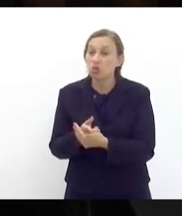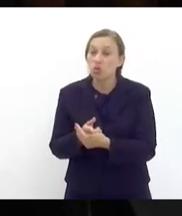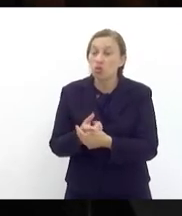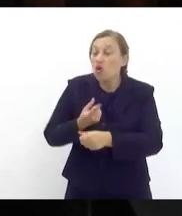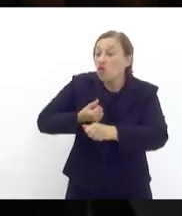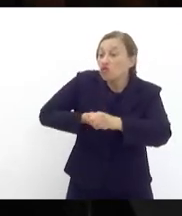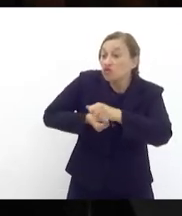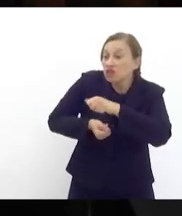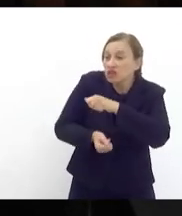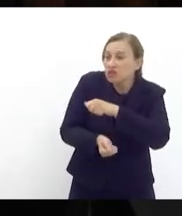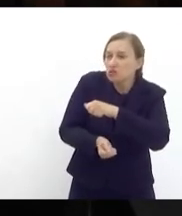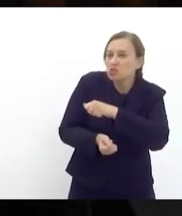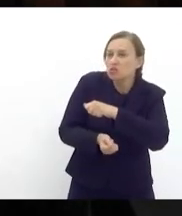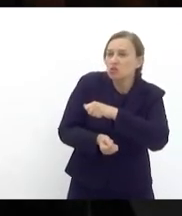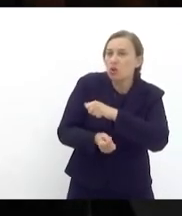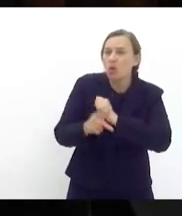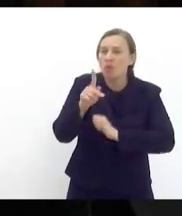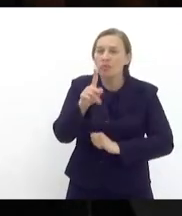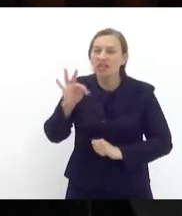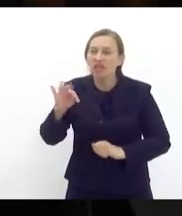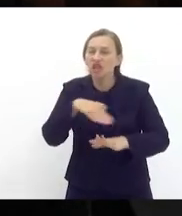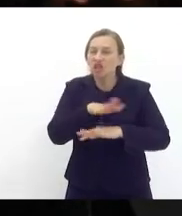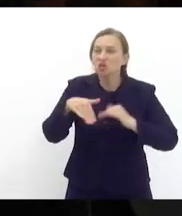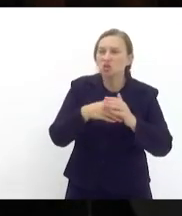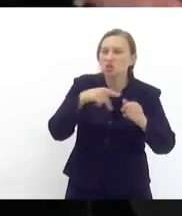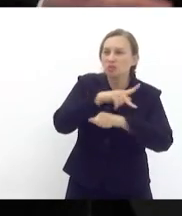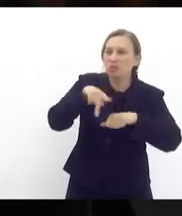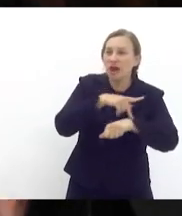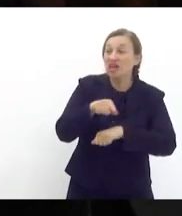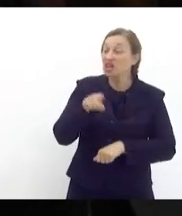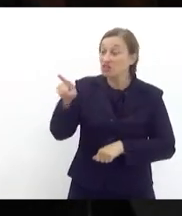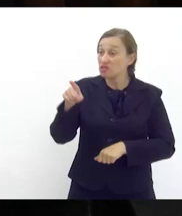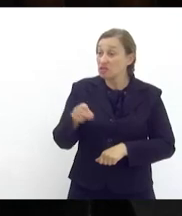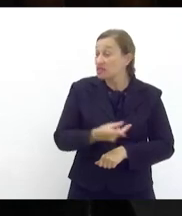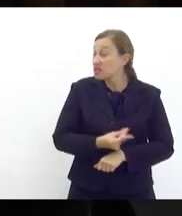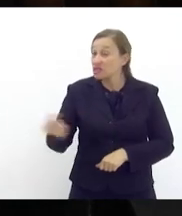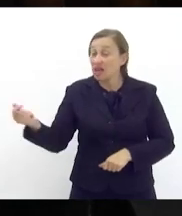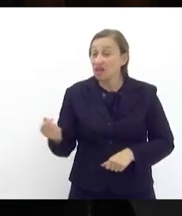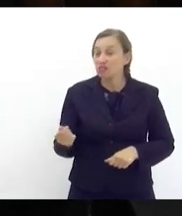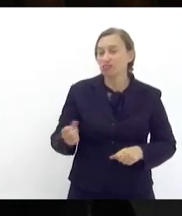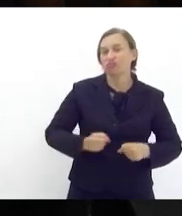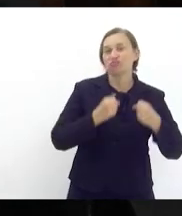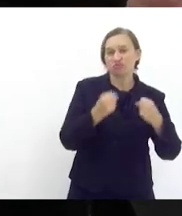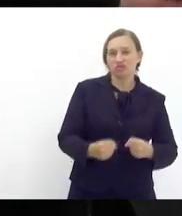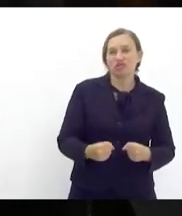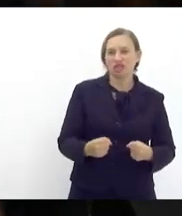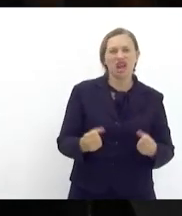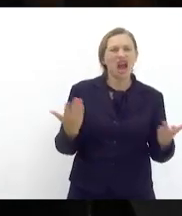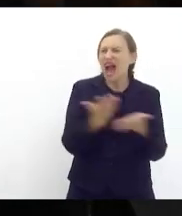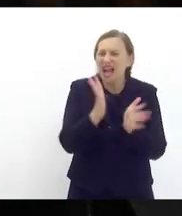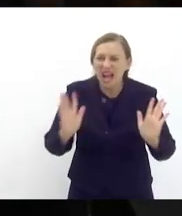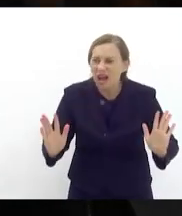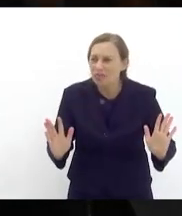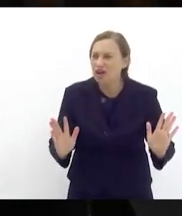financiou o PT tem em todo o país enquanto vocês ficaram fora do poder. Chega